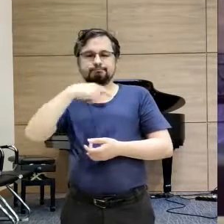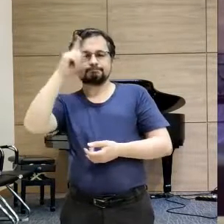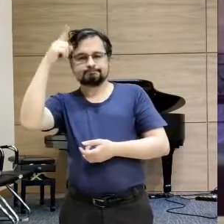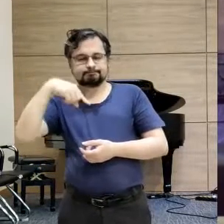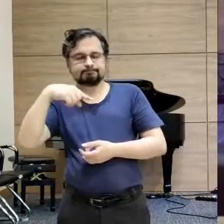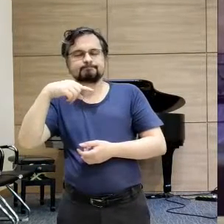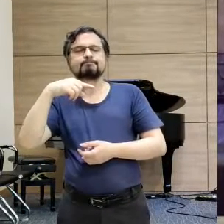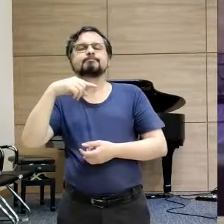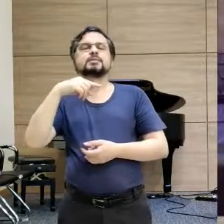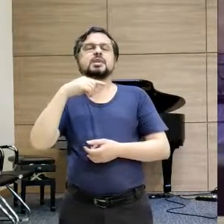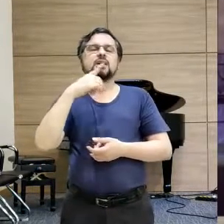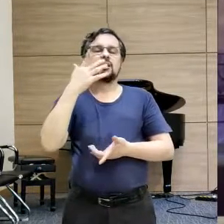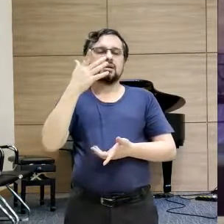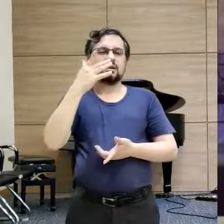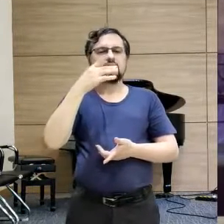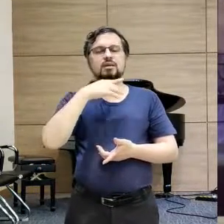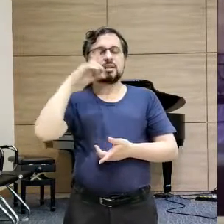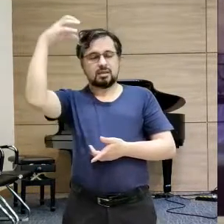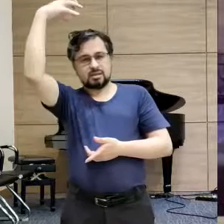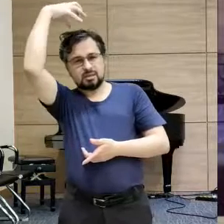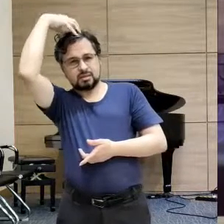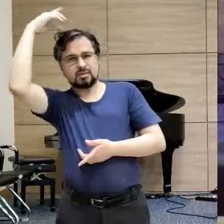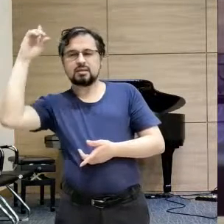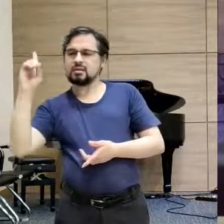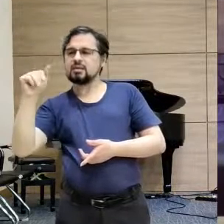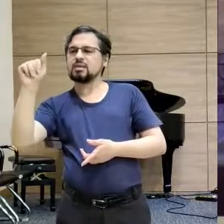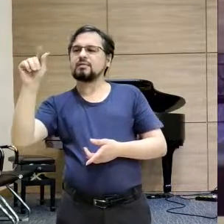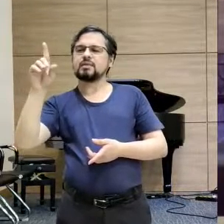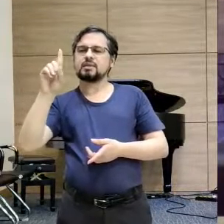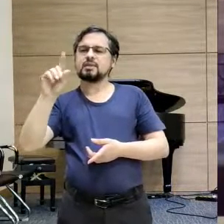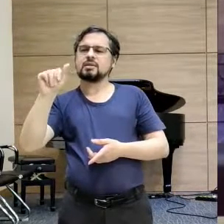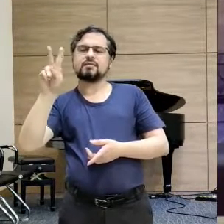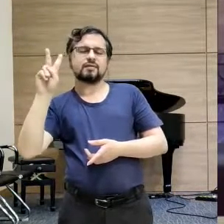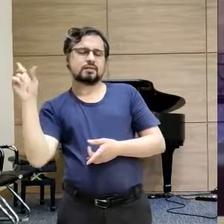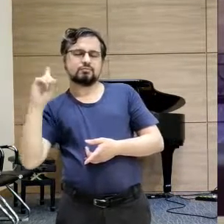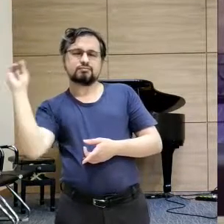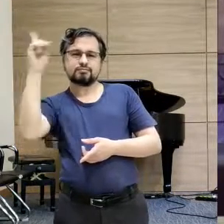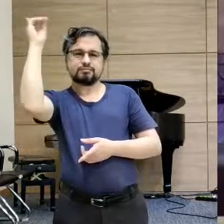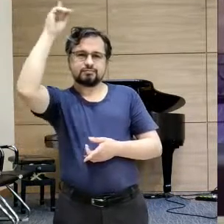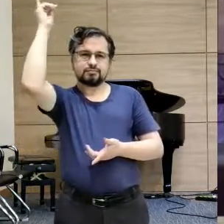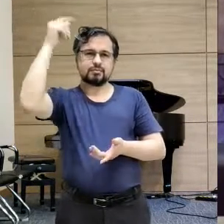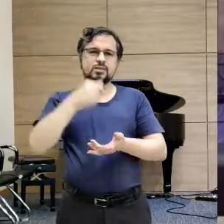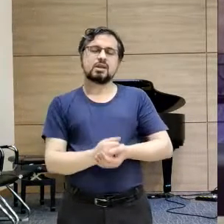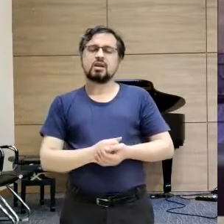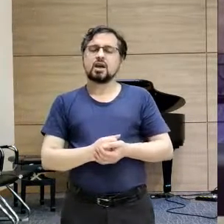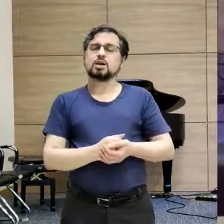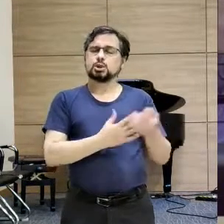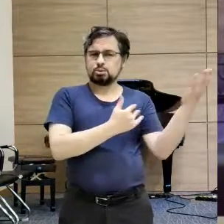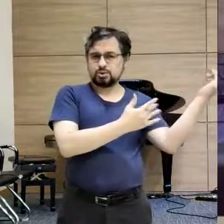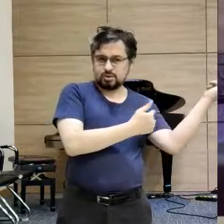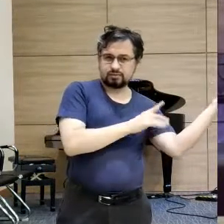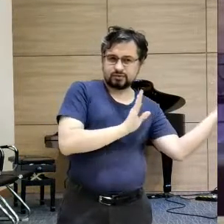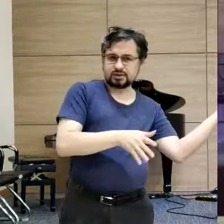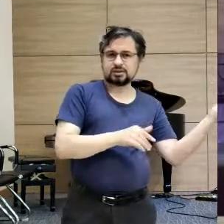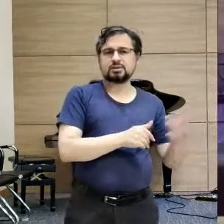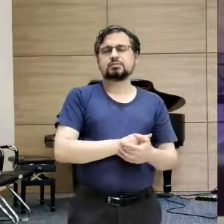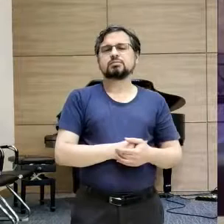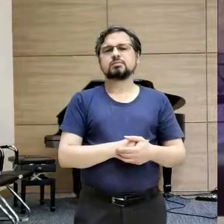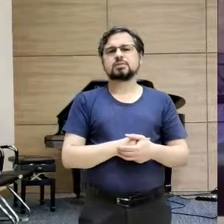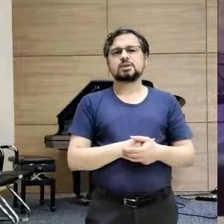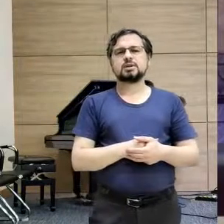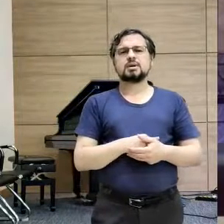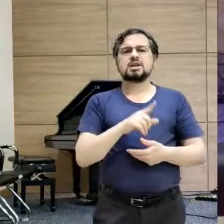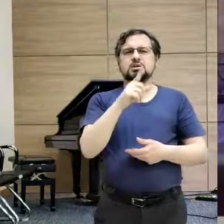um rapazinho entre 16 e 18 anos, ruivo, de boa afeição, mas não chegava nem perto do rei Saul.